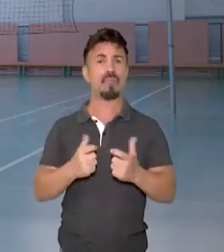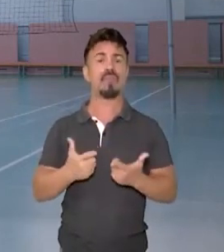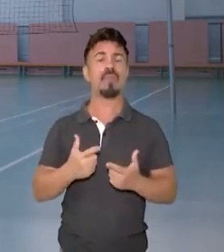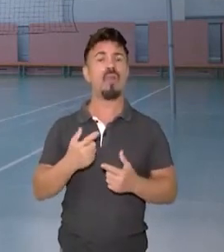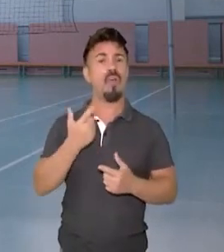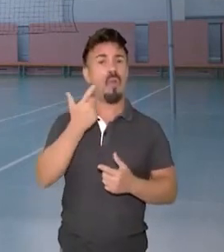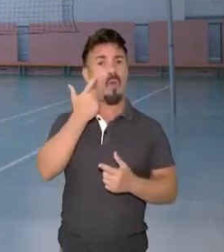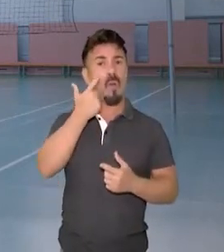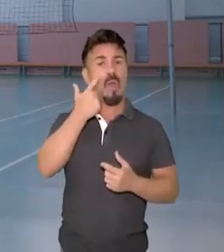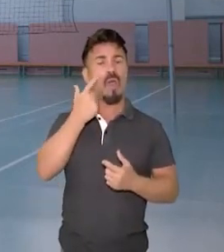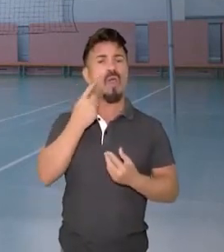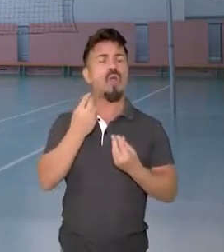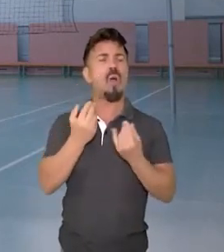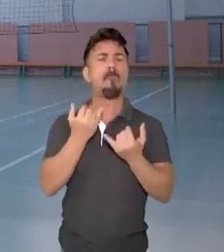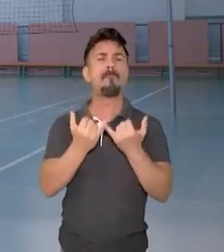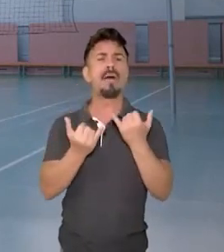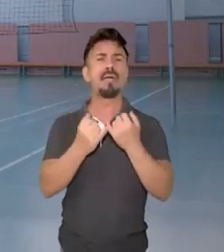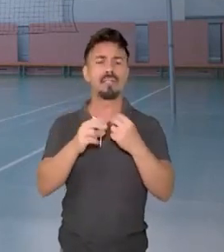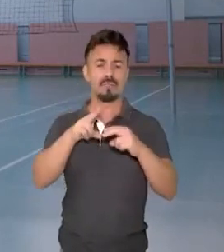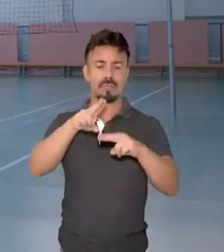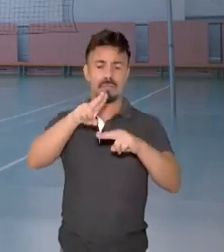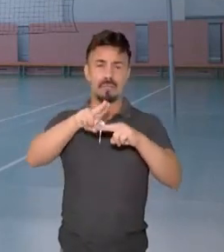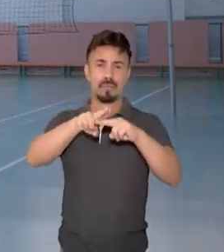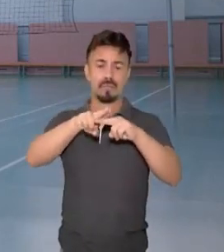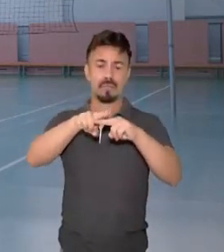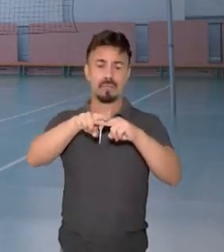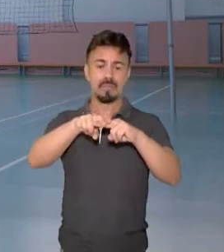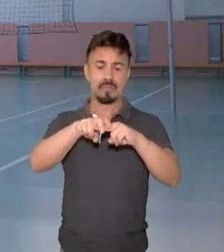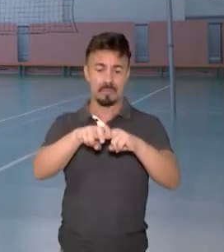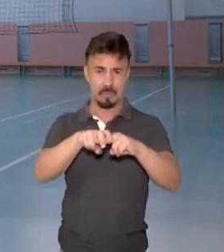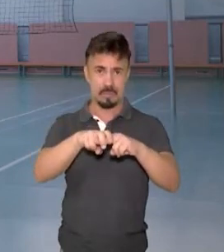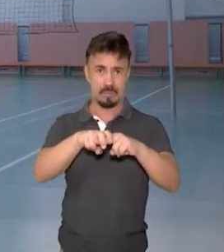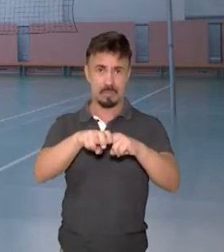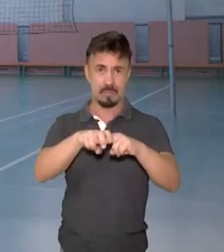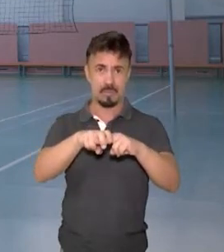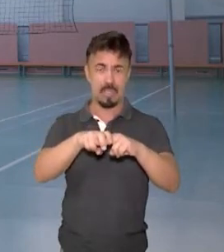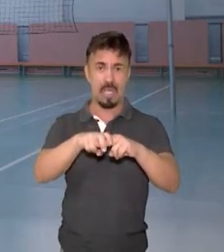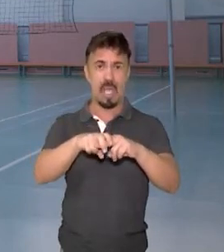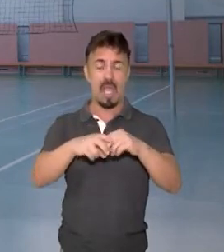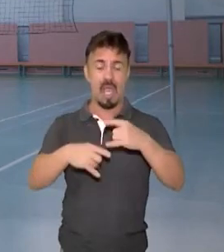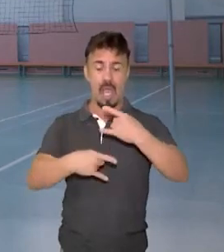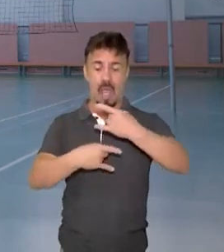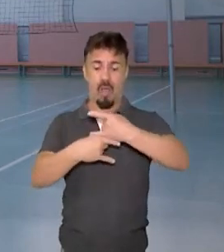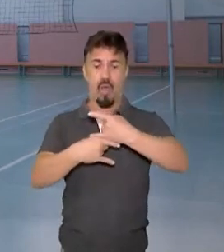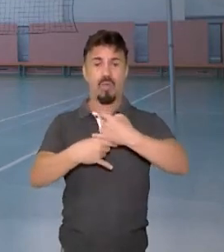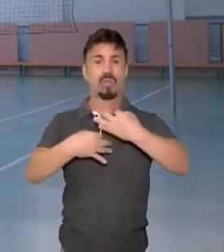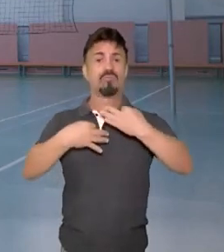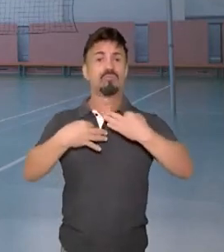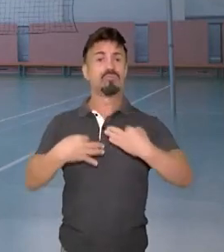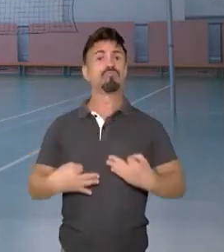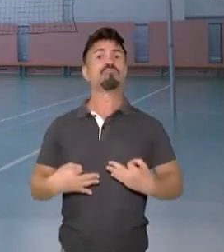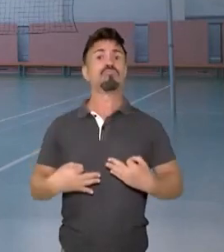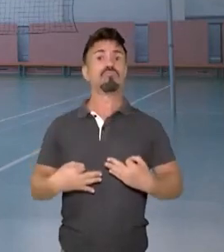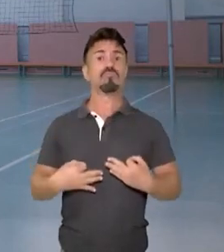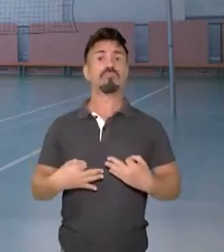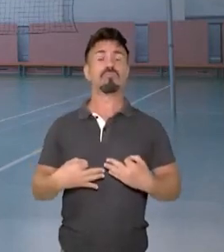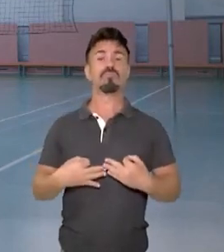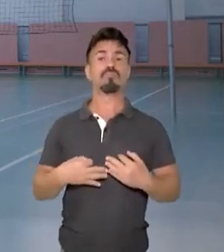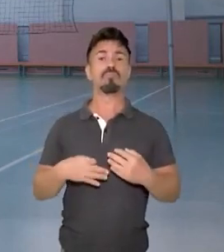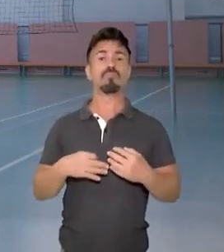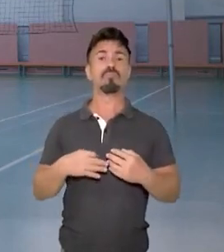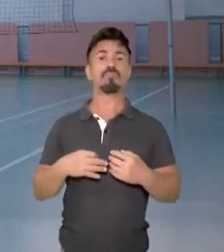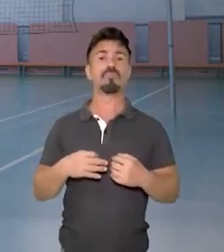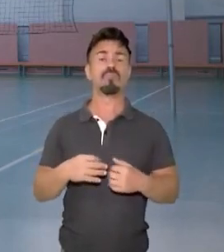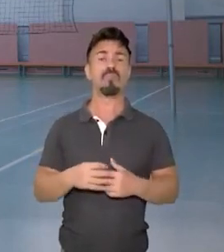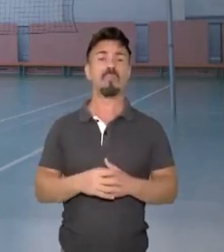vocês vão simular como estivesse sentando em uma cadeira e sem deixar a coluna flexibilizar você tem que deixar a